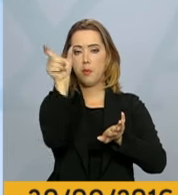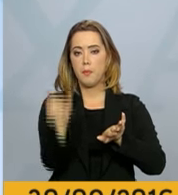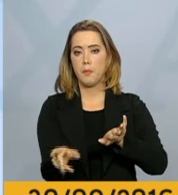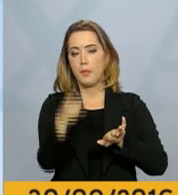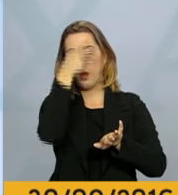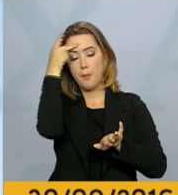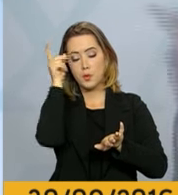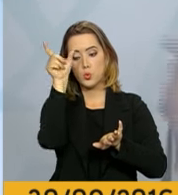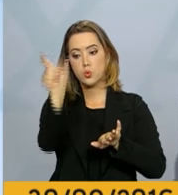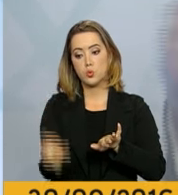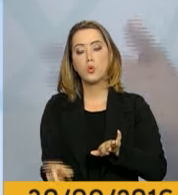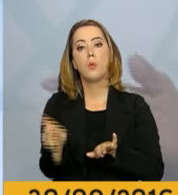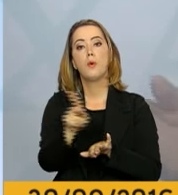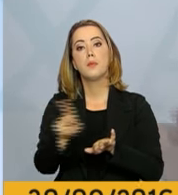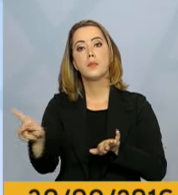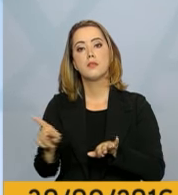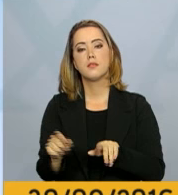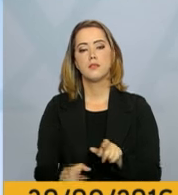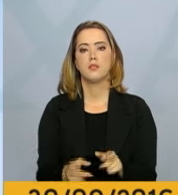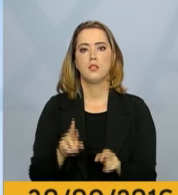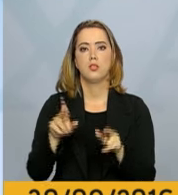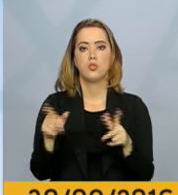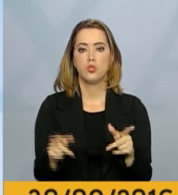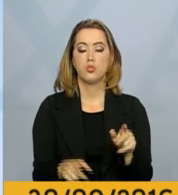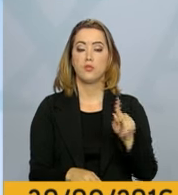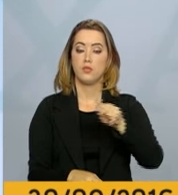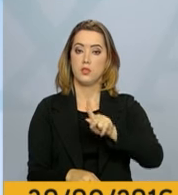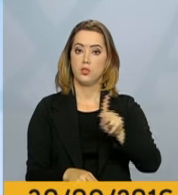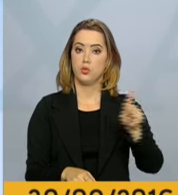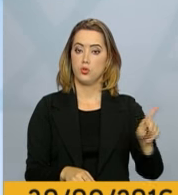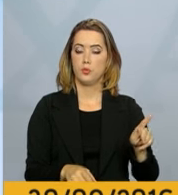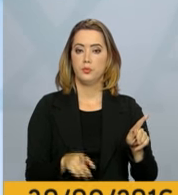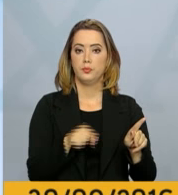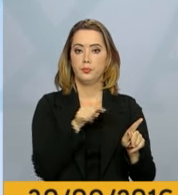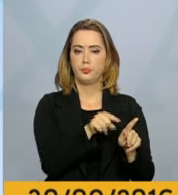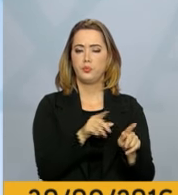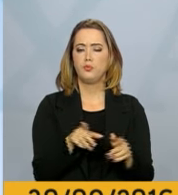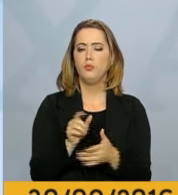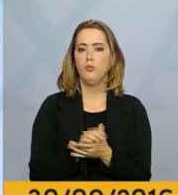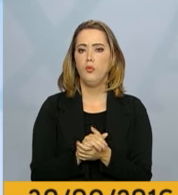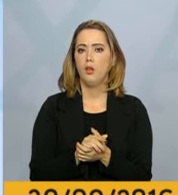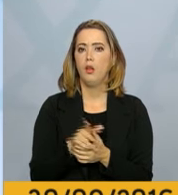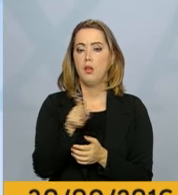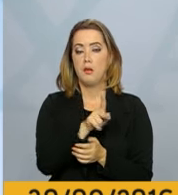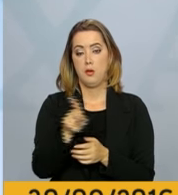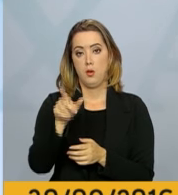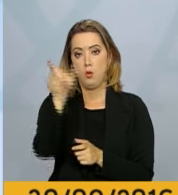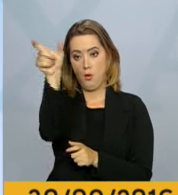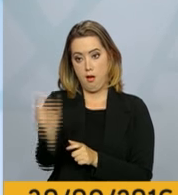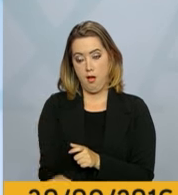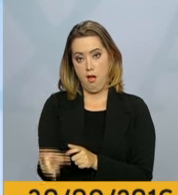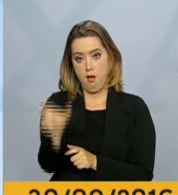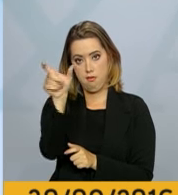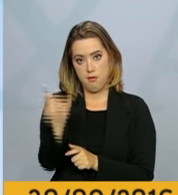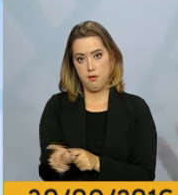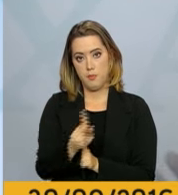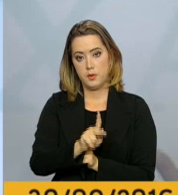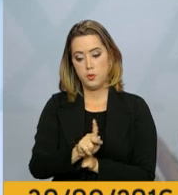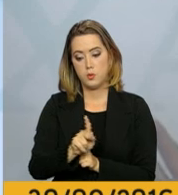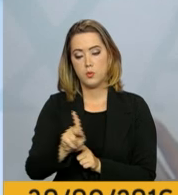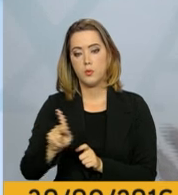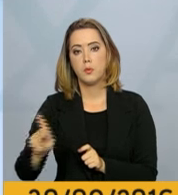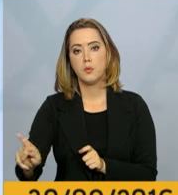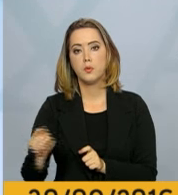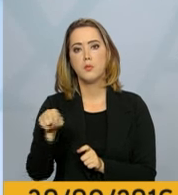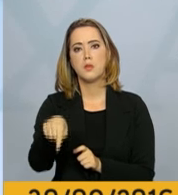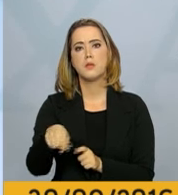exercendo a presidência da República deve fazê-lo na sua plenitude. Eu até não vou usar mesóclise